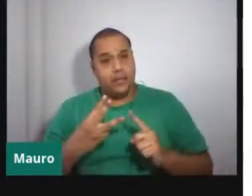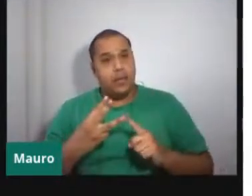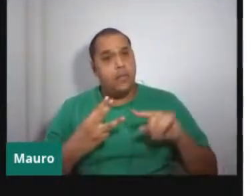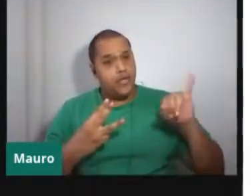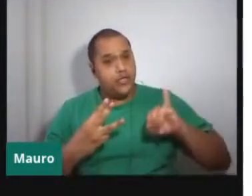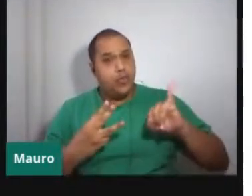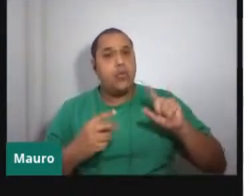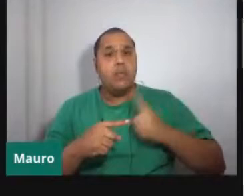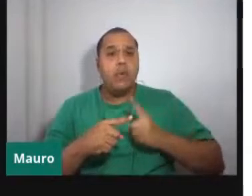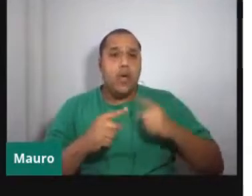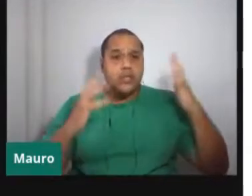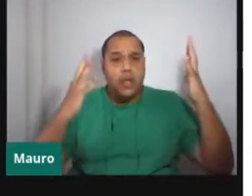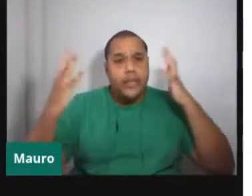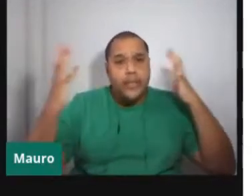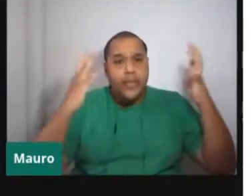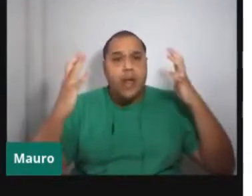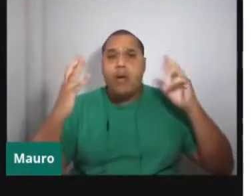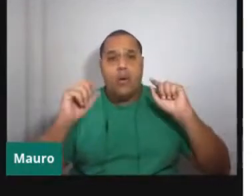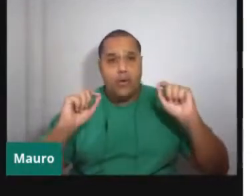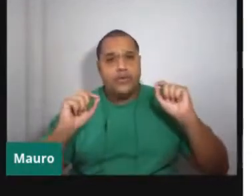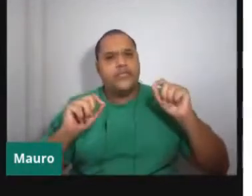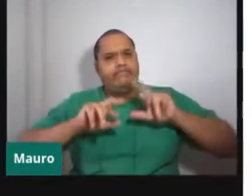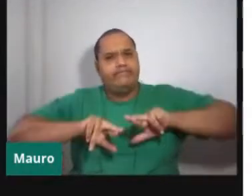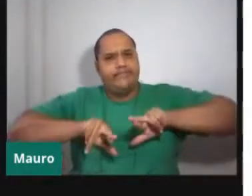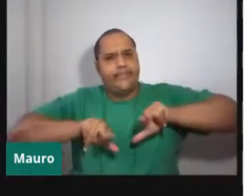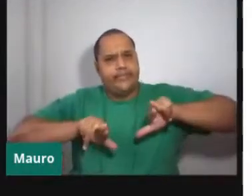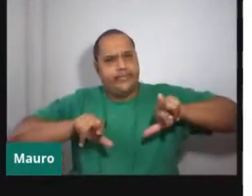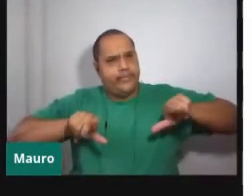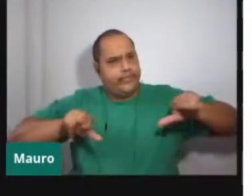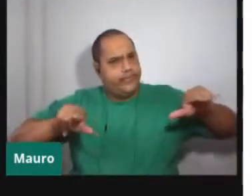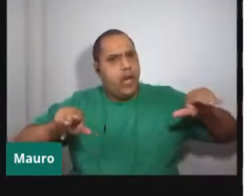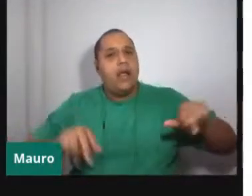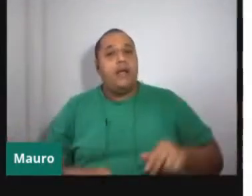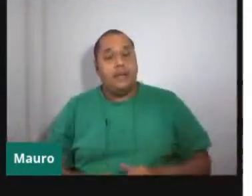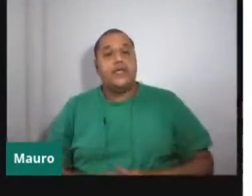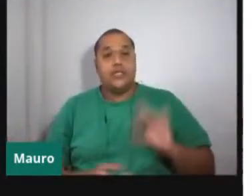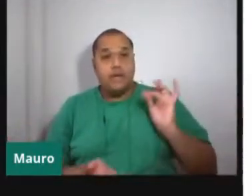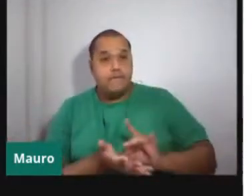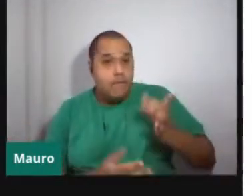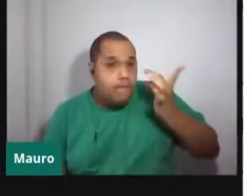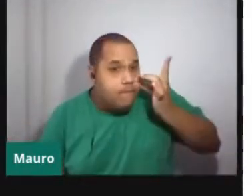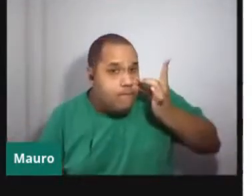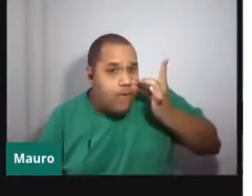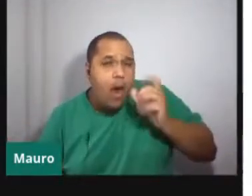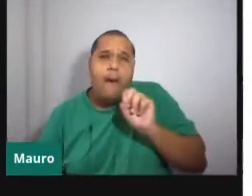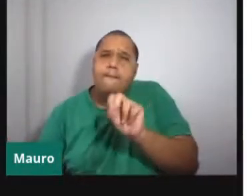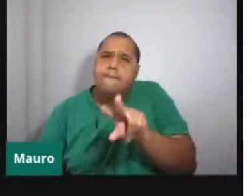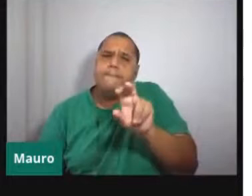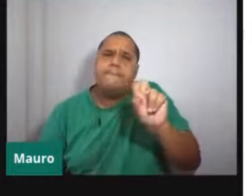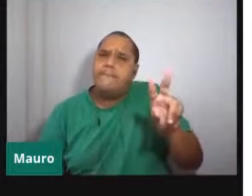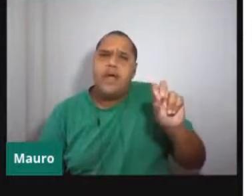os transtornos mentais, eles são extremamente heterogêneos, né. Então no mundo real, o que que a gente vê? Que você tem